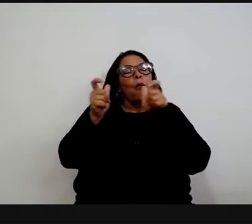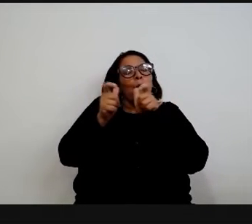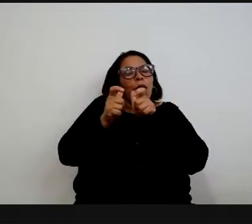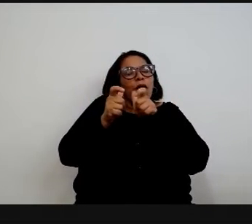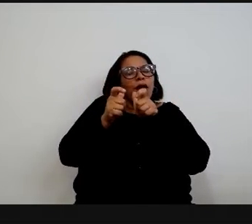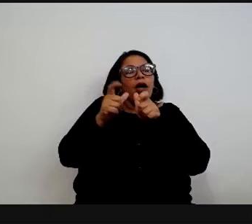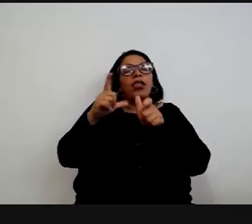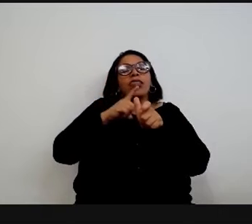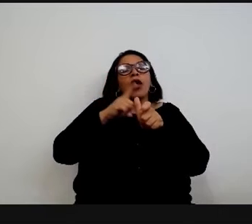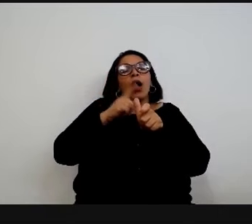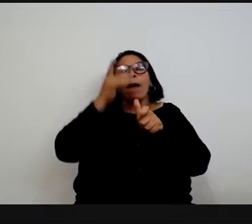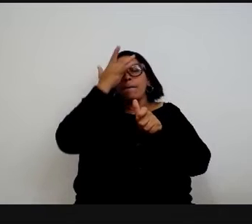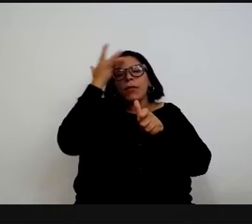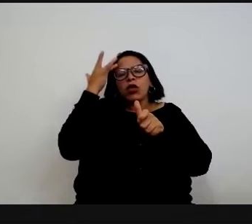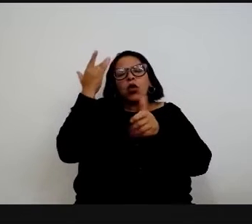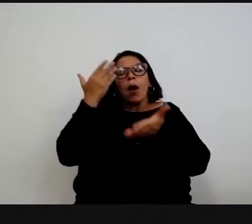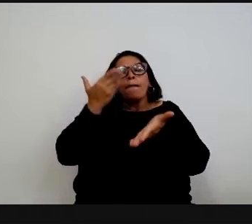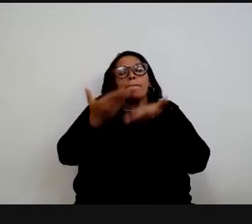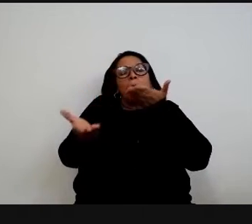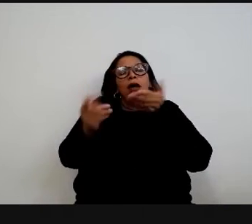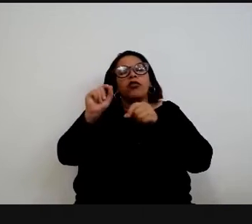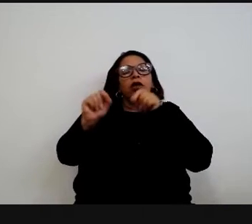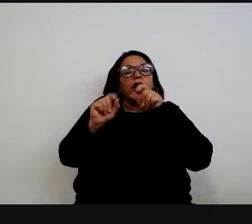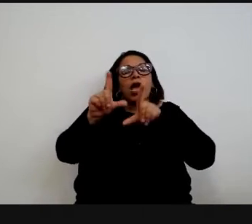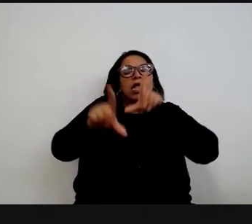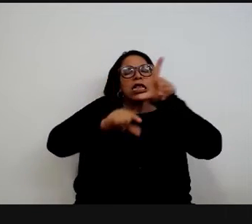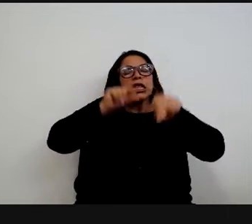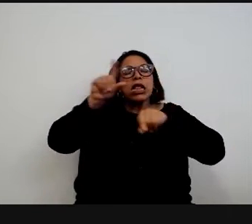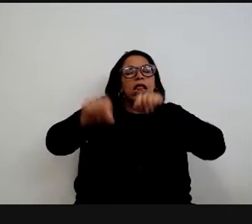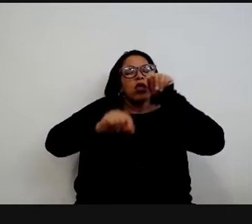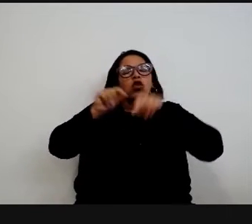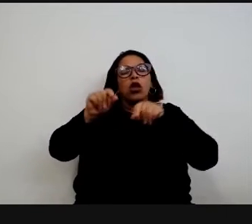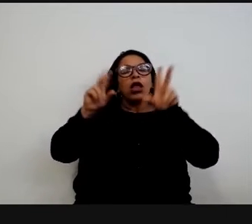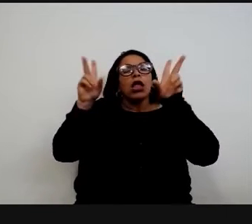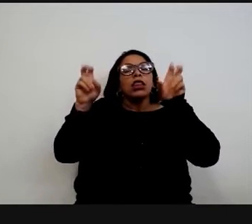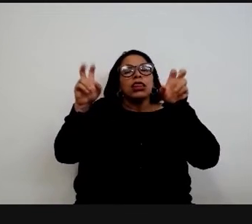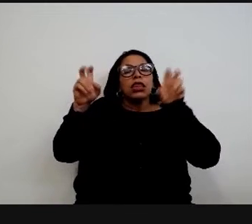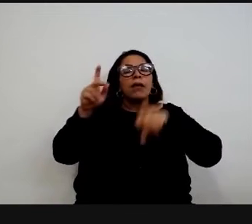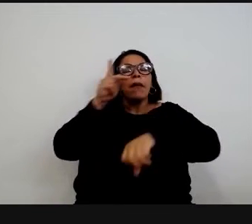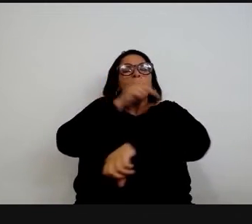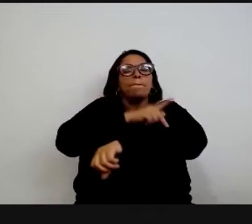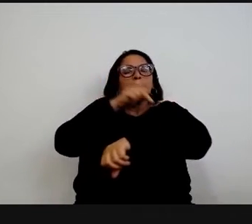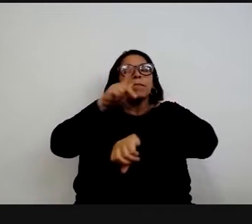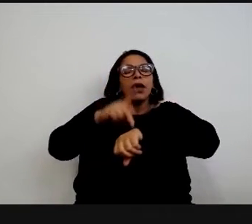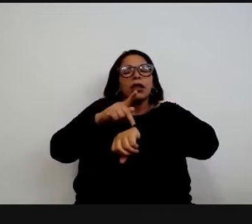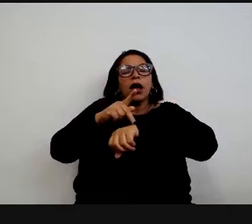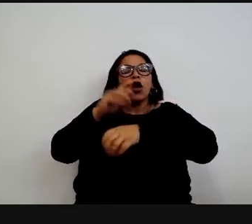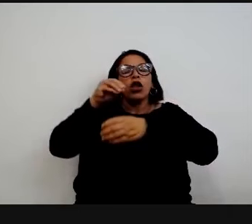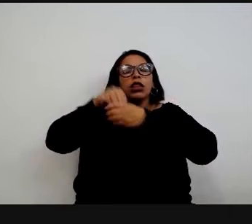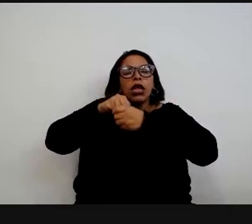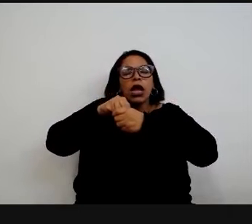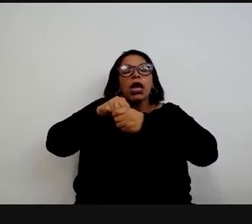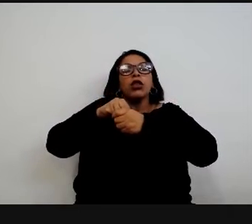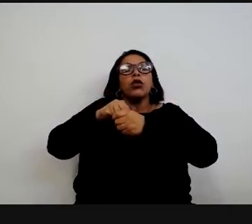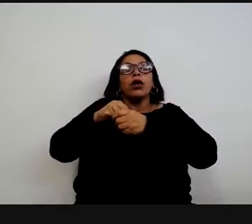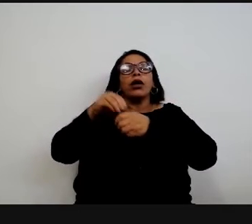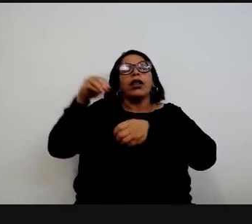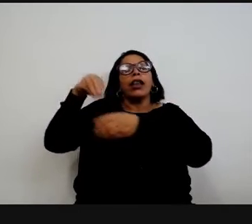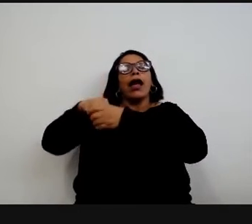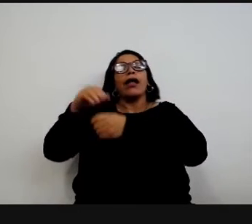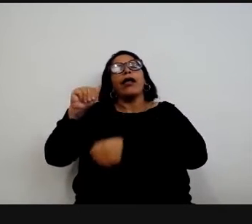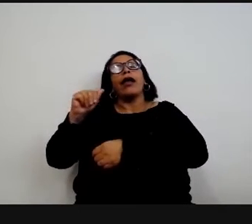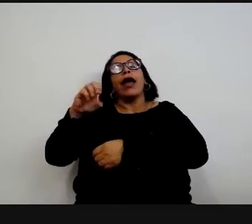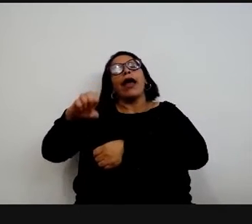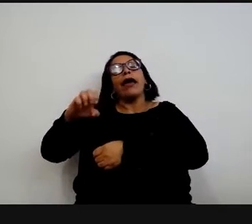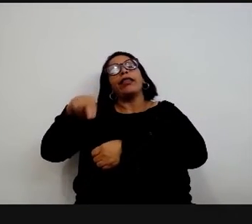pode, por exemplo, perder metade do expediente dele, selecionando ações pedagógicas que estão disponíveis lá no portal da ENAP, nas